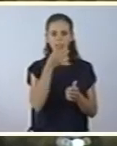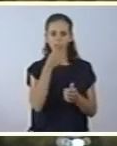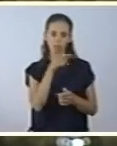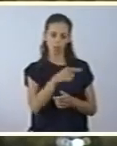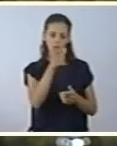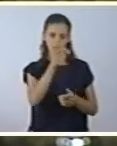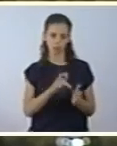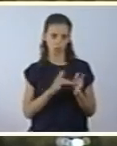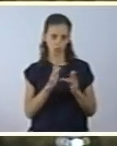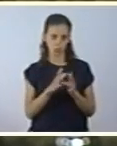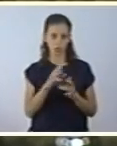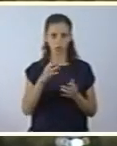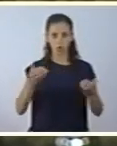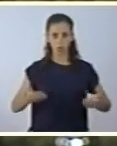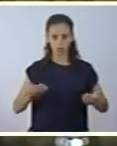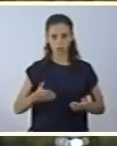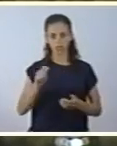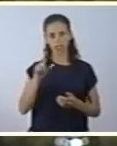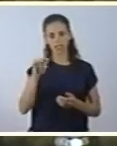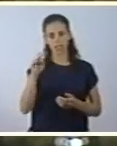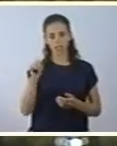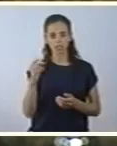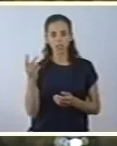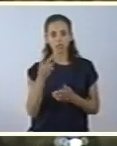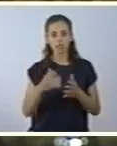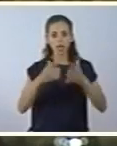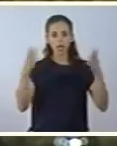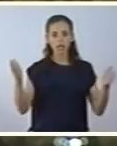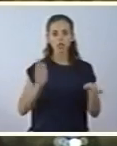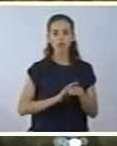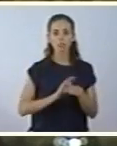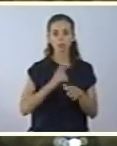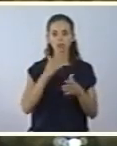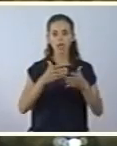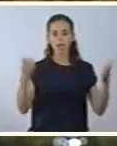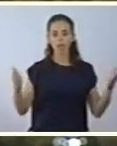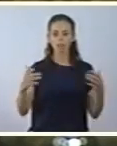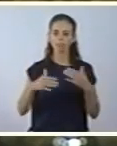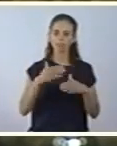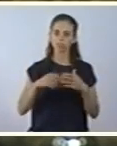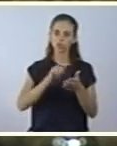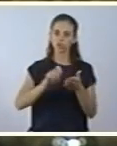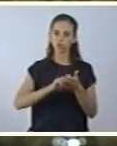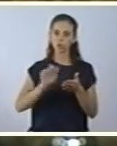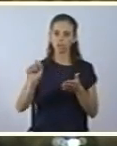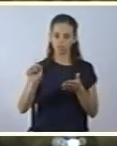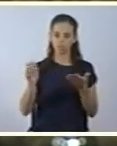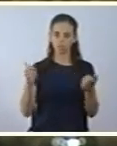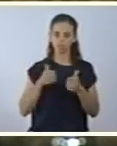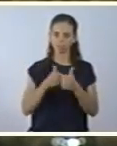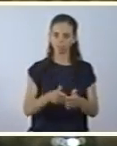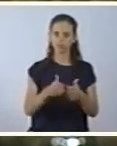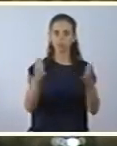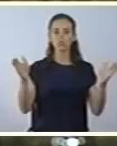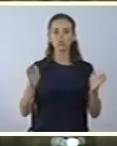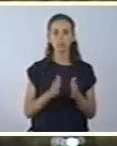Jesus. Moisés e Elias são as grandes testemunhas do cumprimento das Escrituras. Tudo